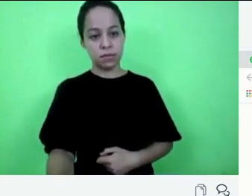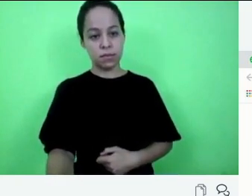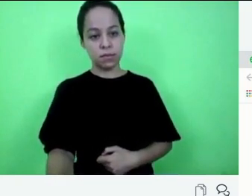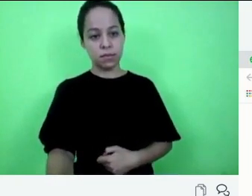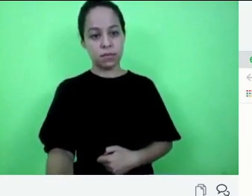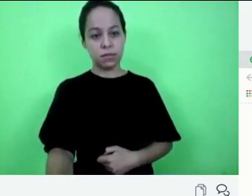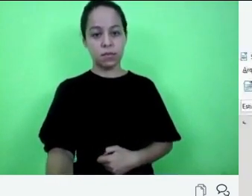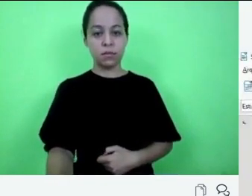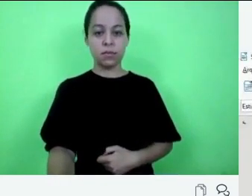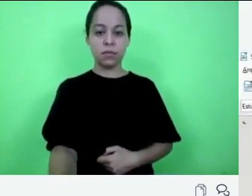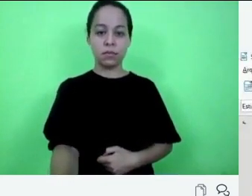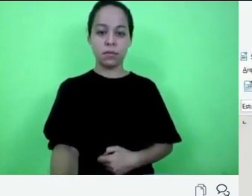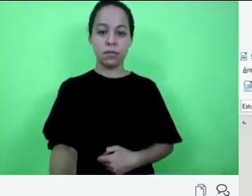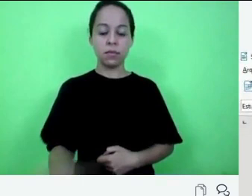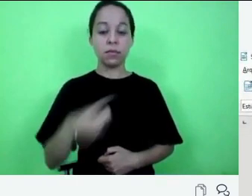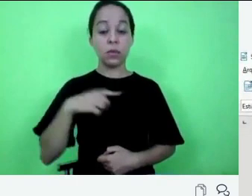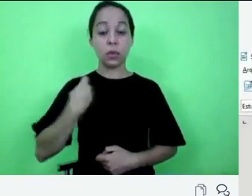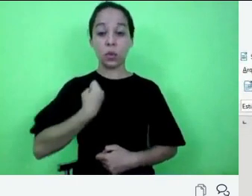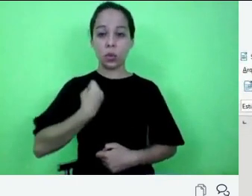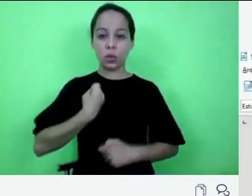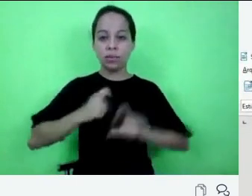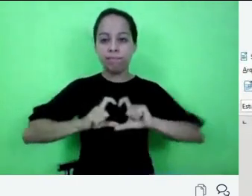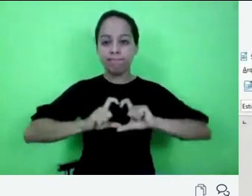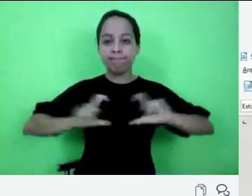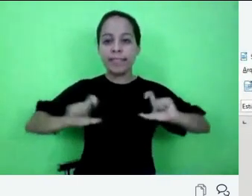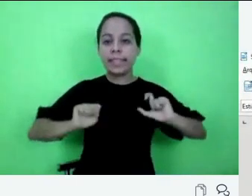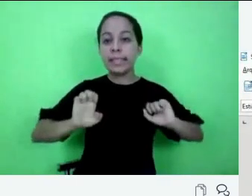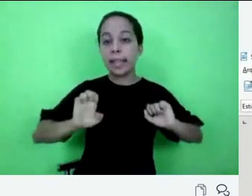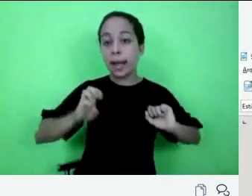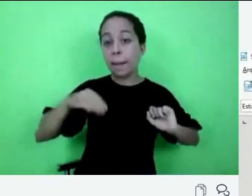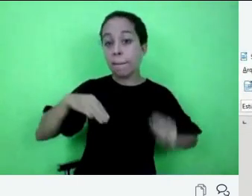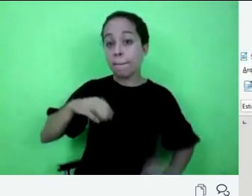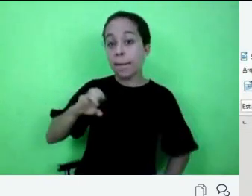e o número da semente utilizada.